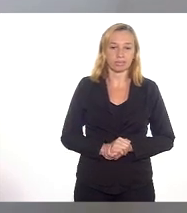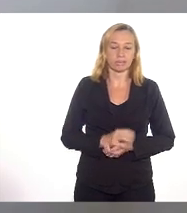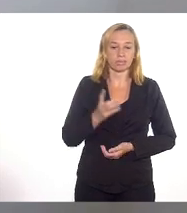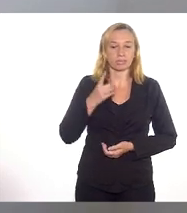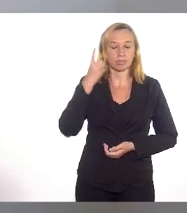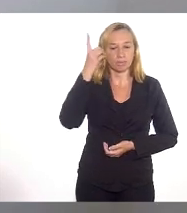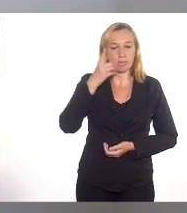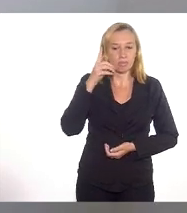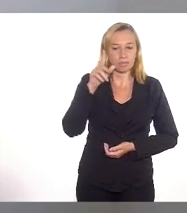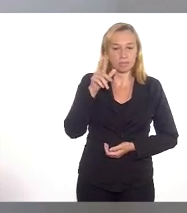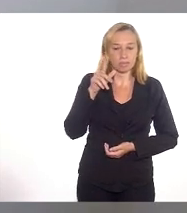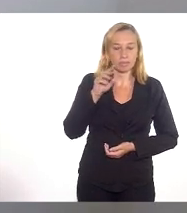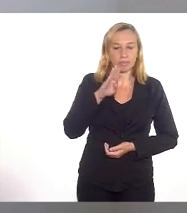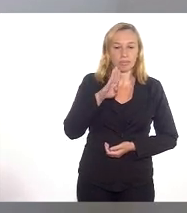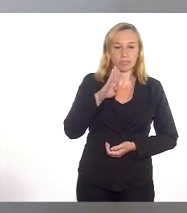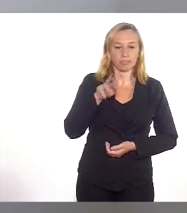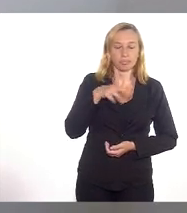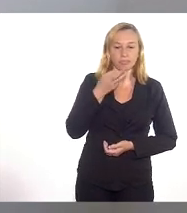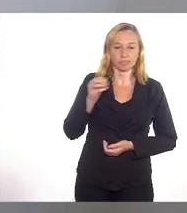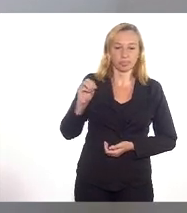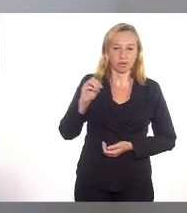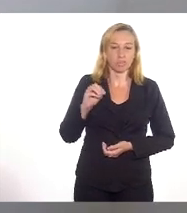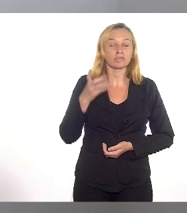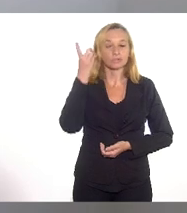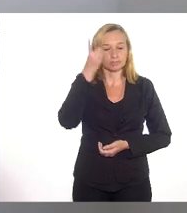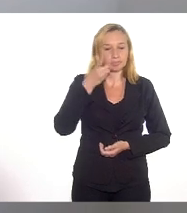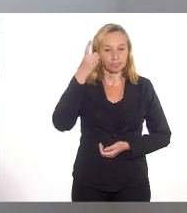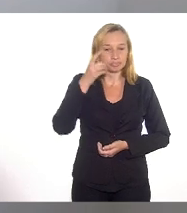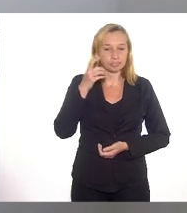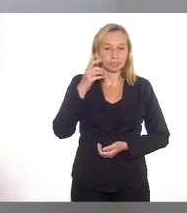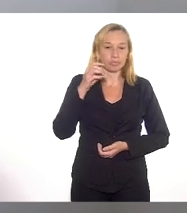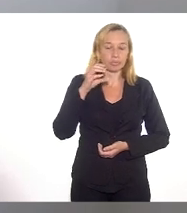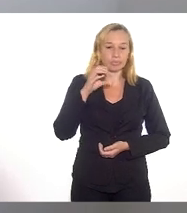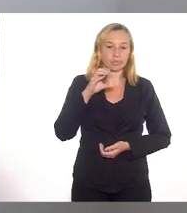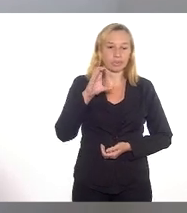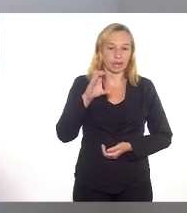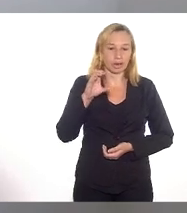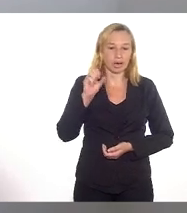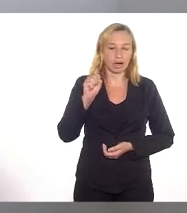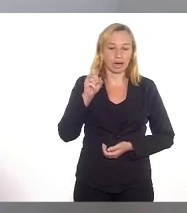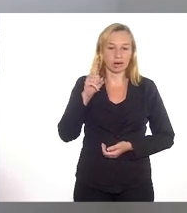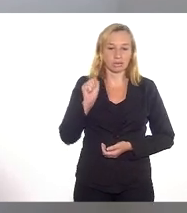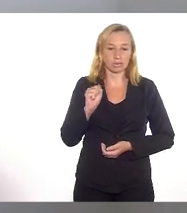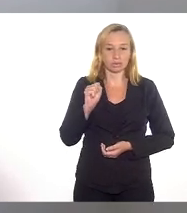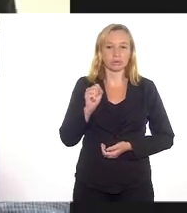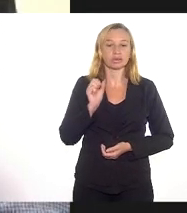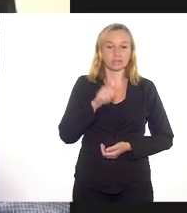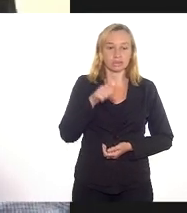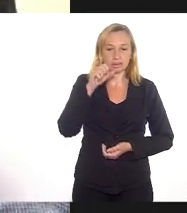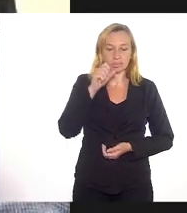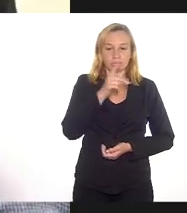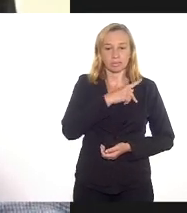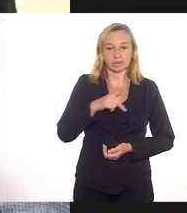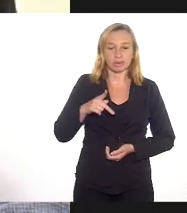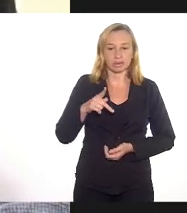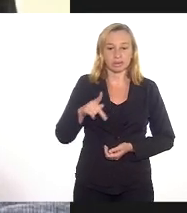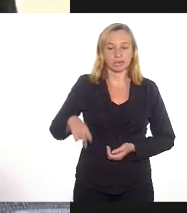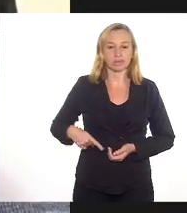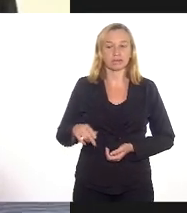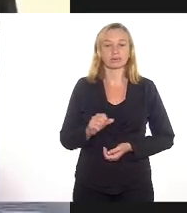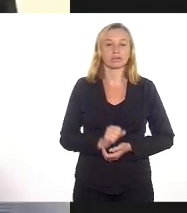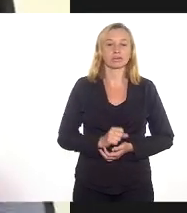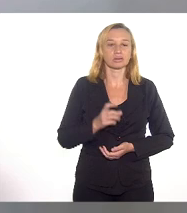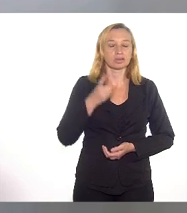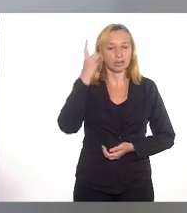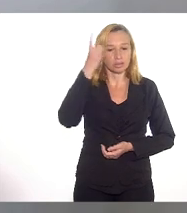Deputado Pedro Brazão. Deputado Carlos Macedo. Sim, presidente. Deputado